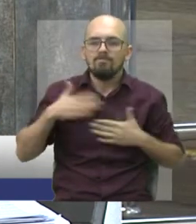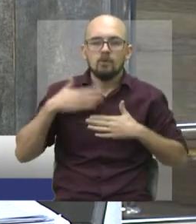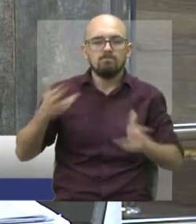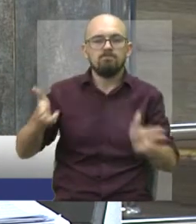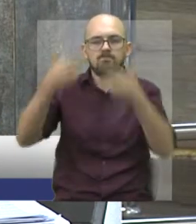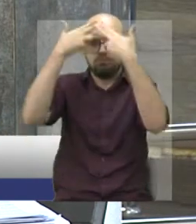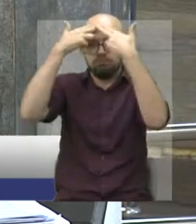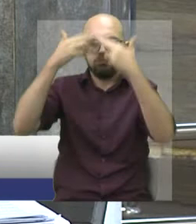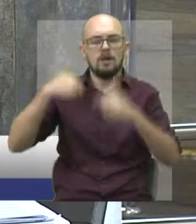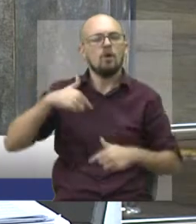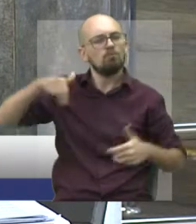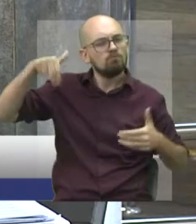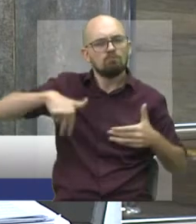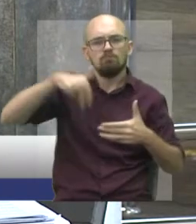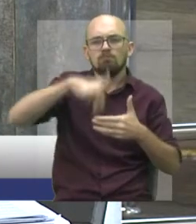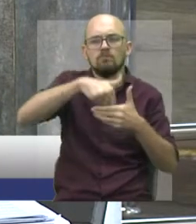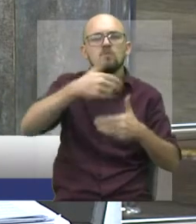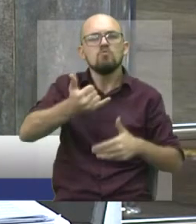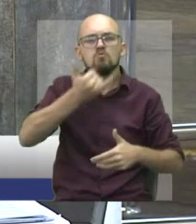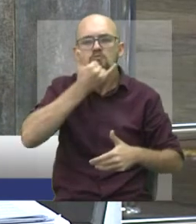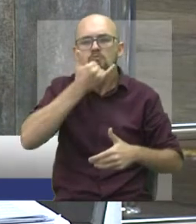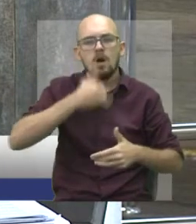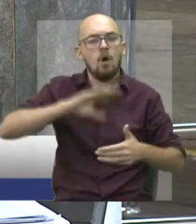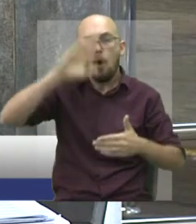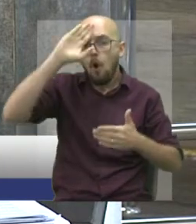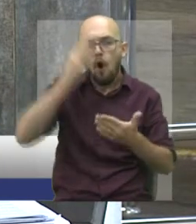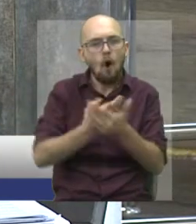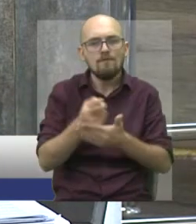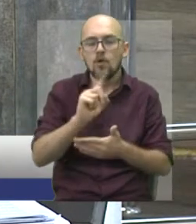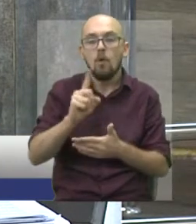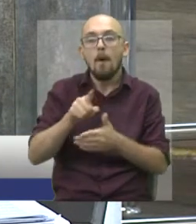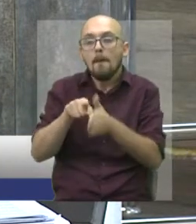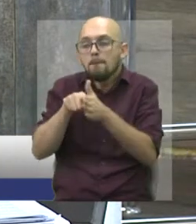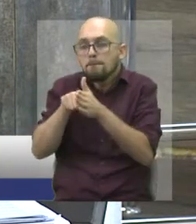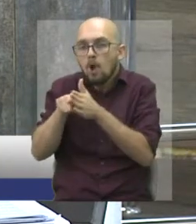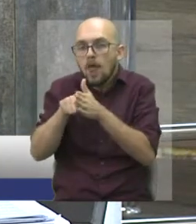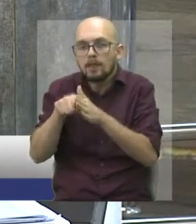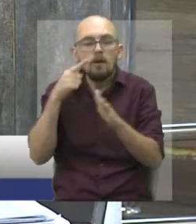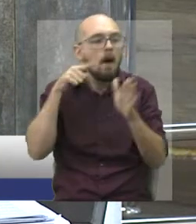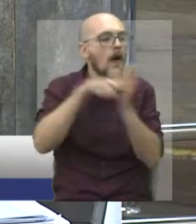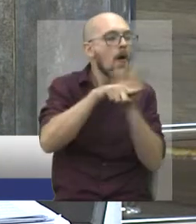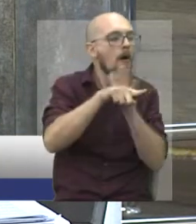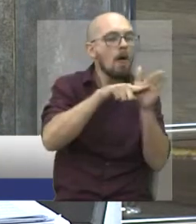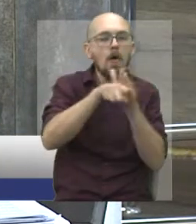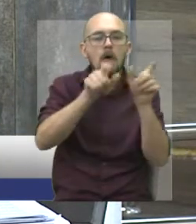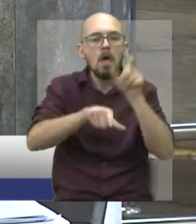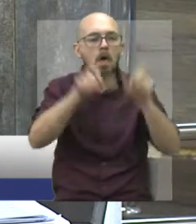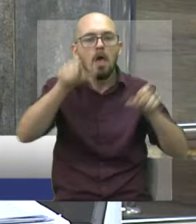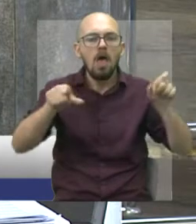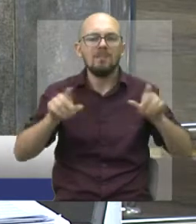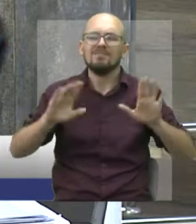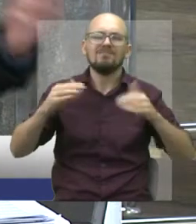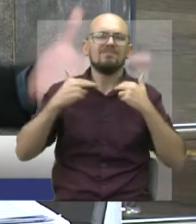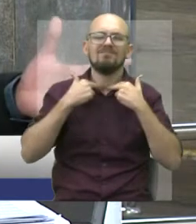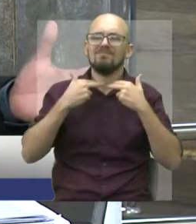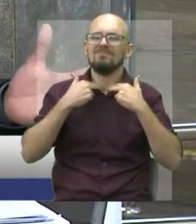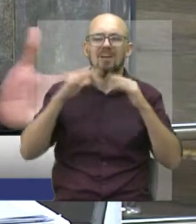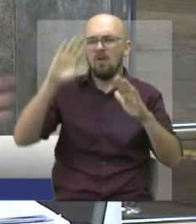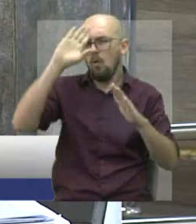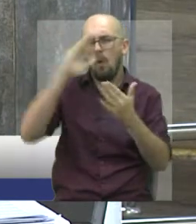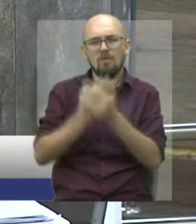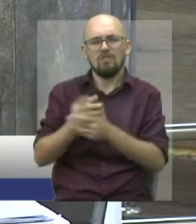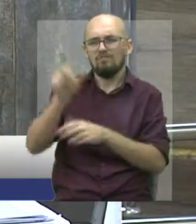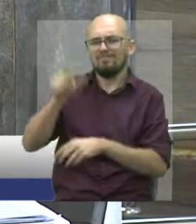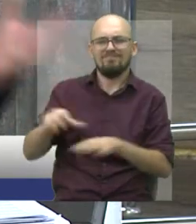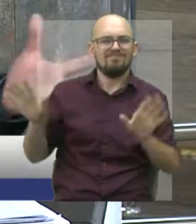disse que eu não confio em político que investiga política. Pode subir aqui quem for e querer falar, se achar,